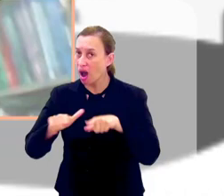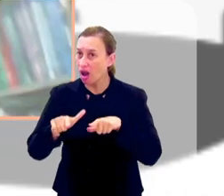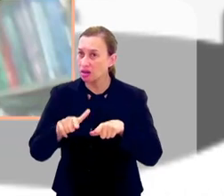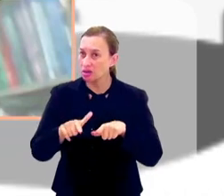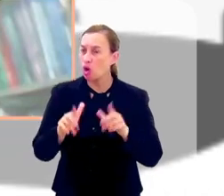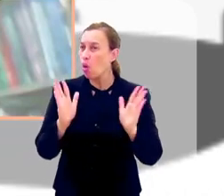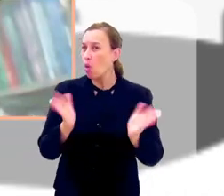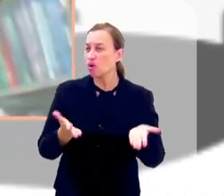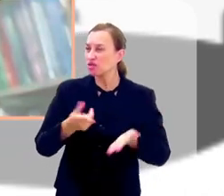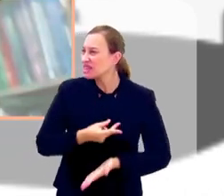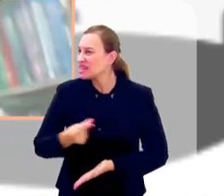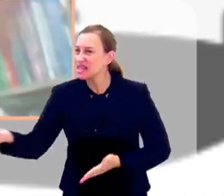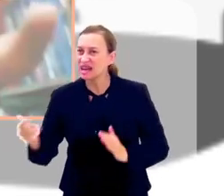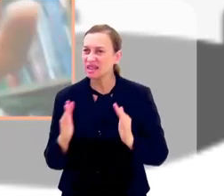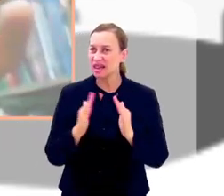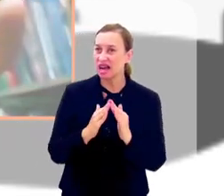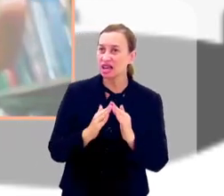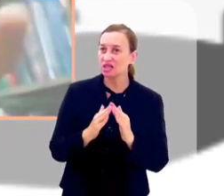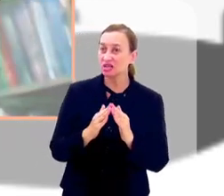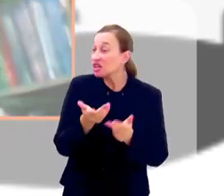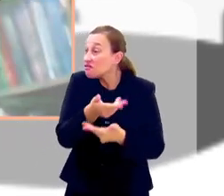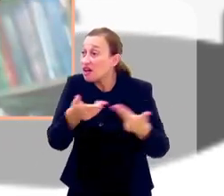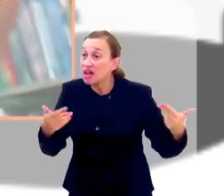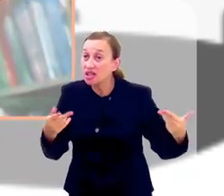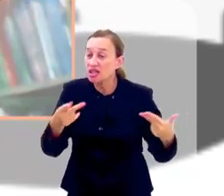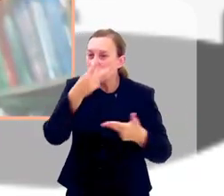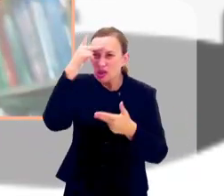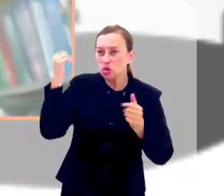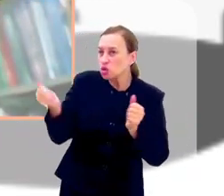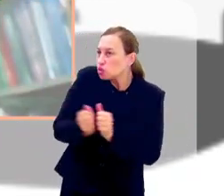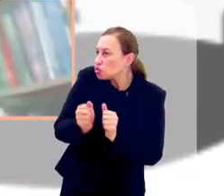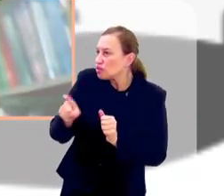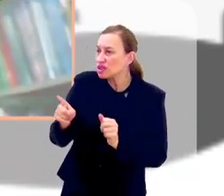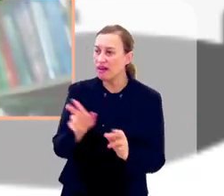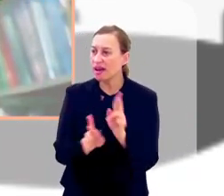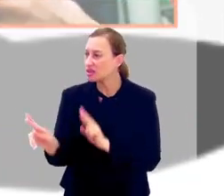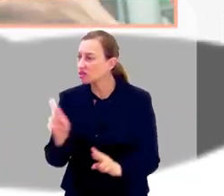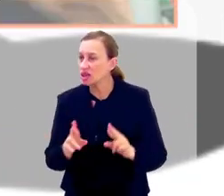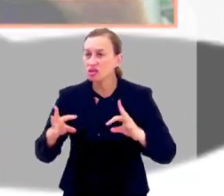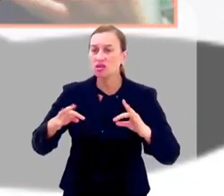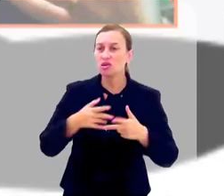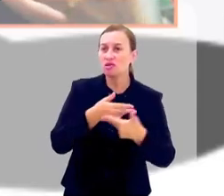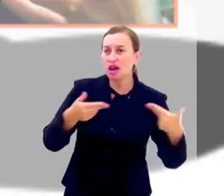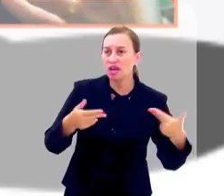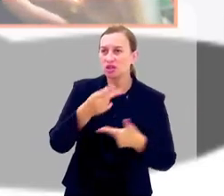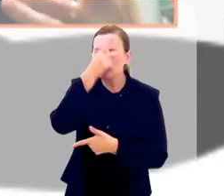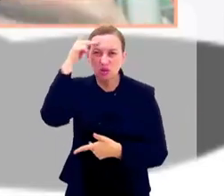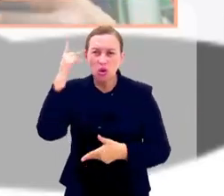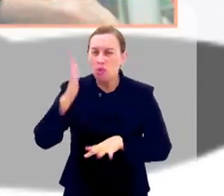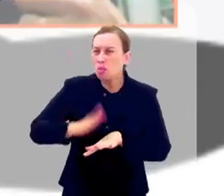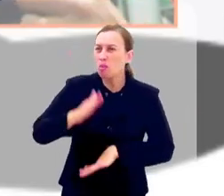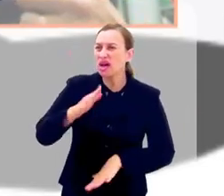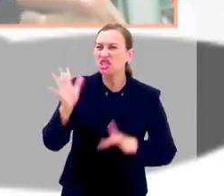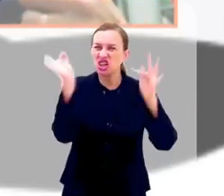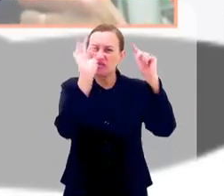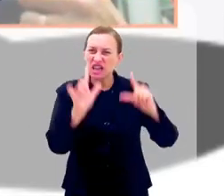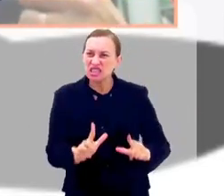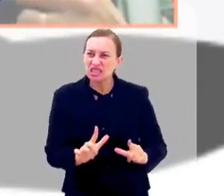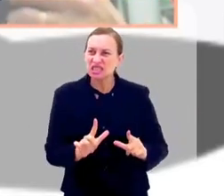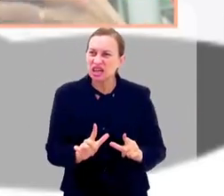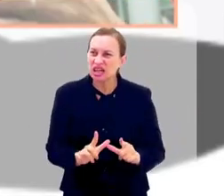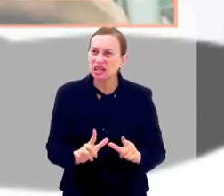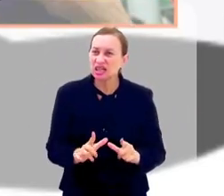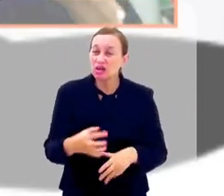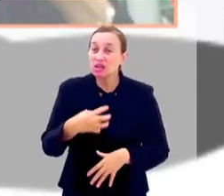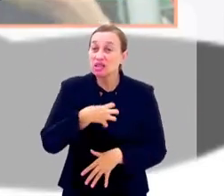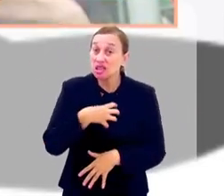trabalho, hoje você saiu de casa, você está cercada de pessoas. O tempo todo a gente se relaciona com pessoas. Por mais que a